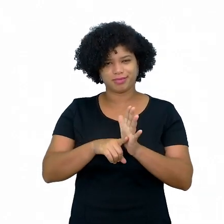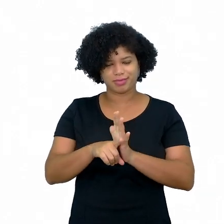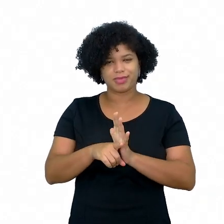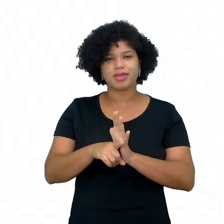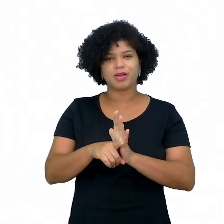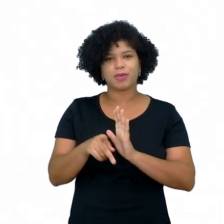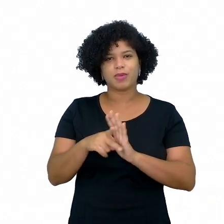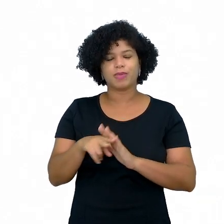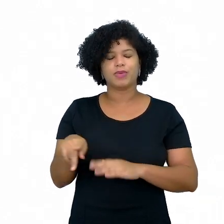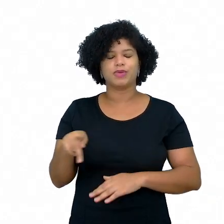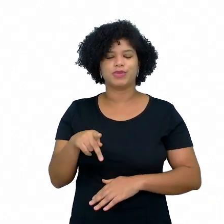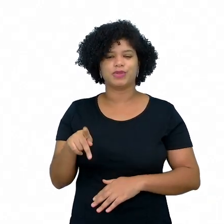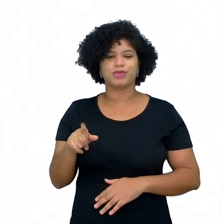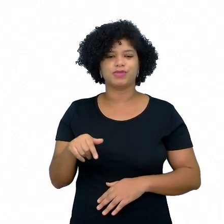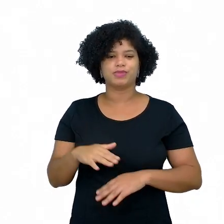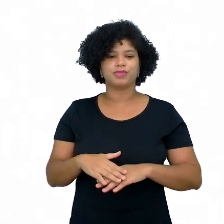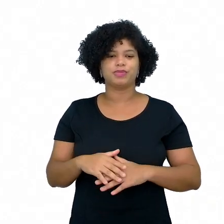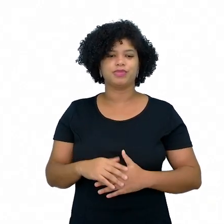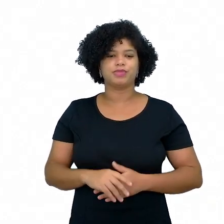pelo professor.